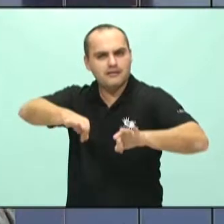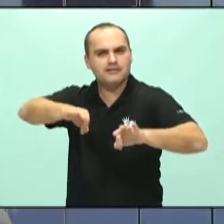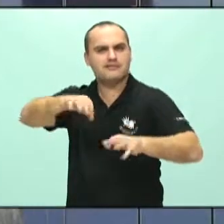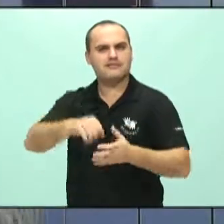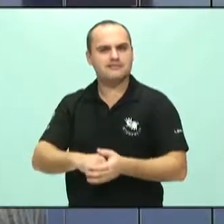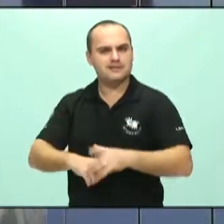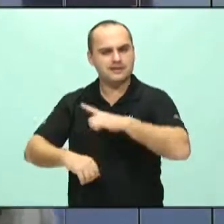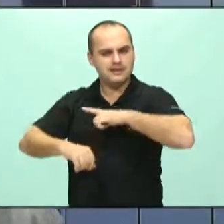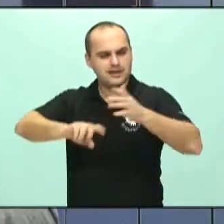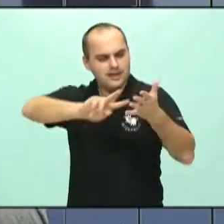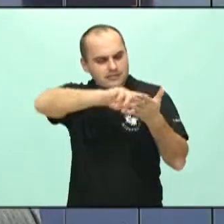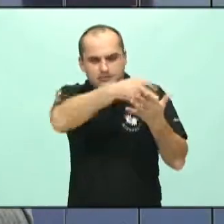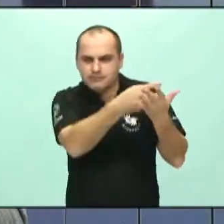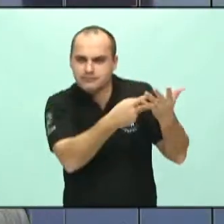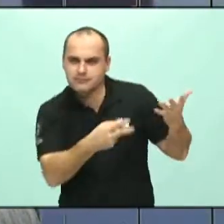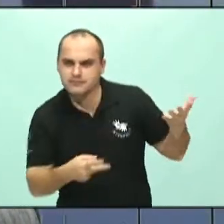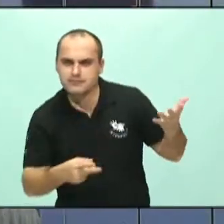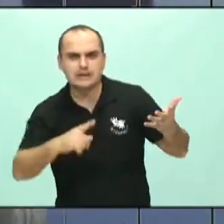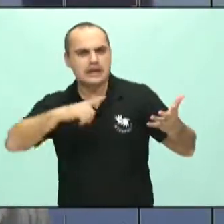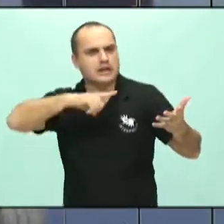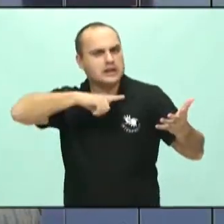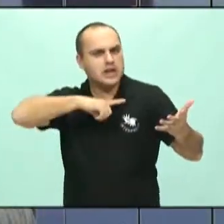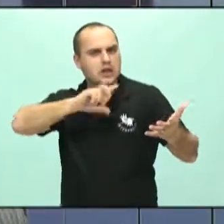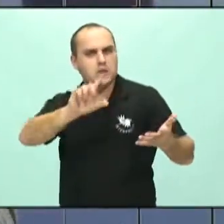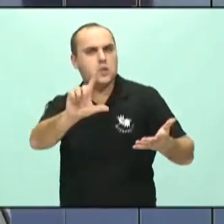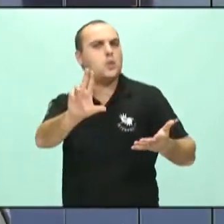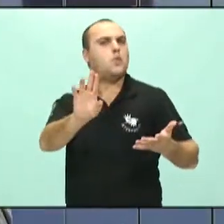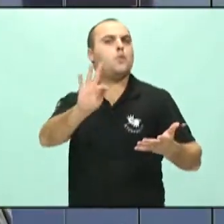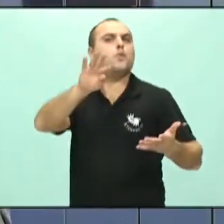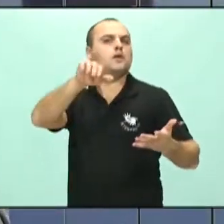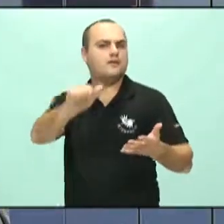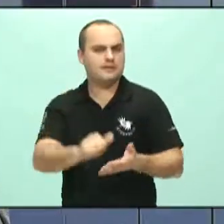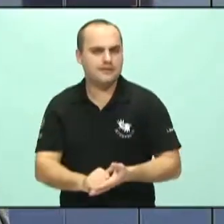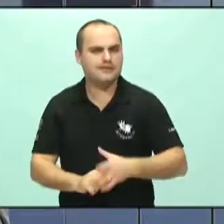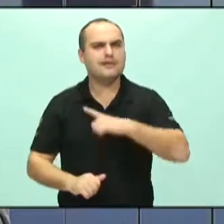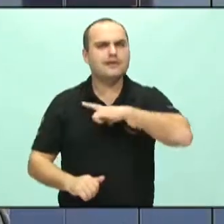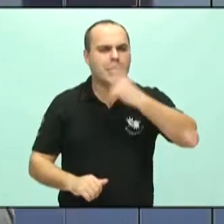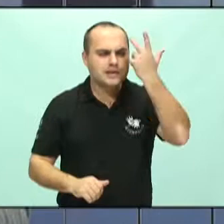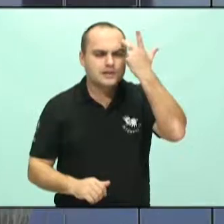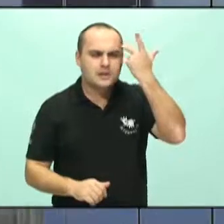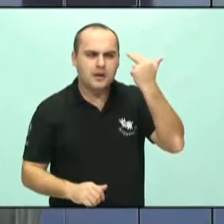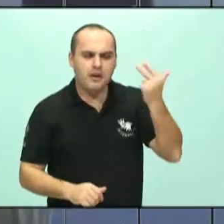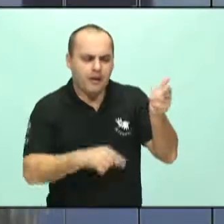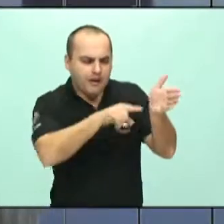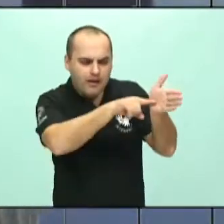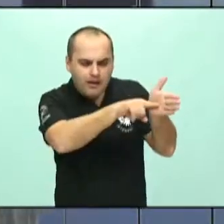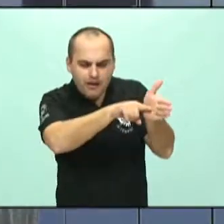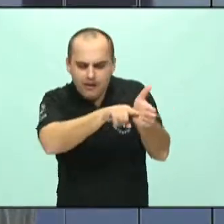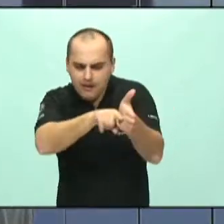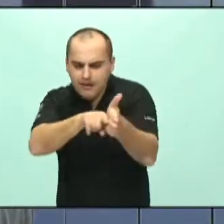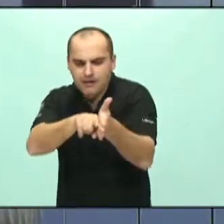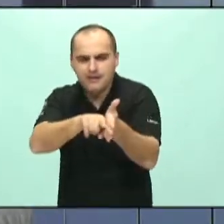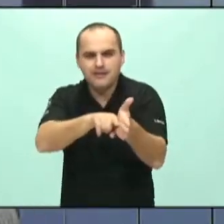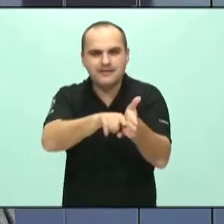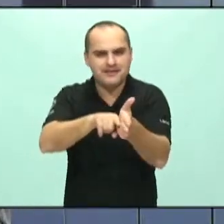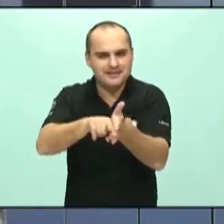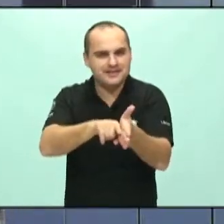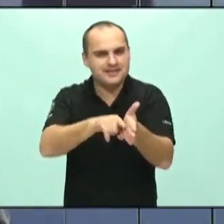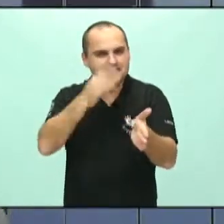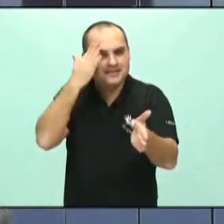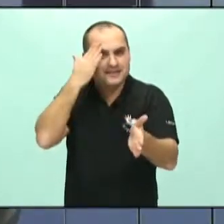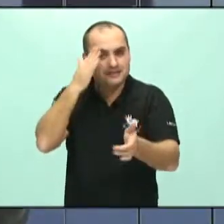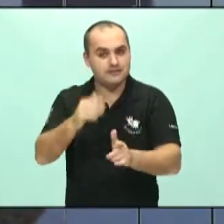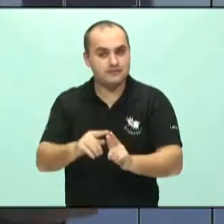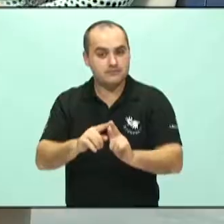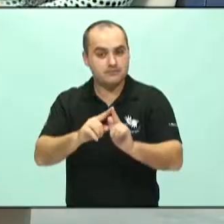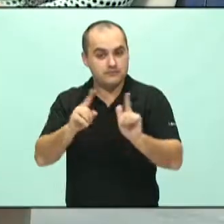ele tem que pesquisar para poder se inteirar, ele é historiador também ao mesmo tempo. Não estou dizendo um historiador formado numa faculdade, mas o aluno ele tem